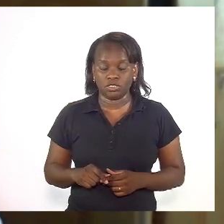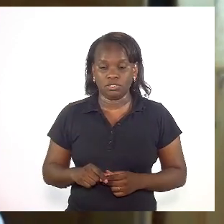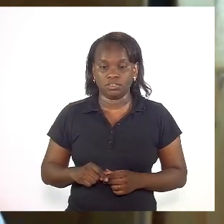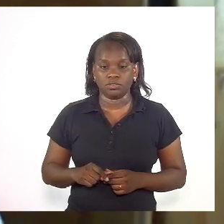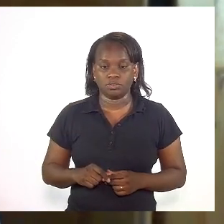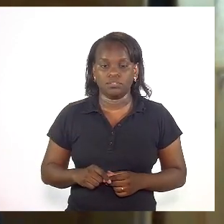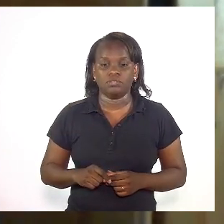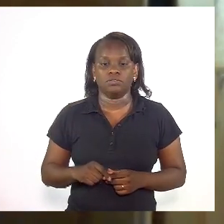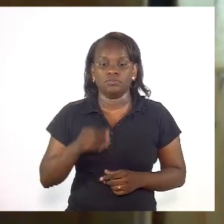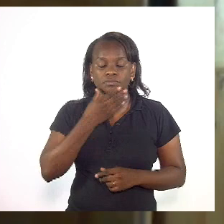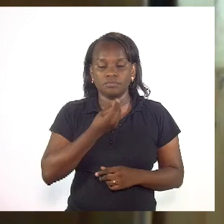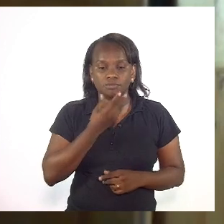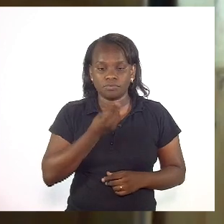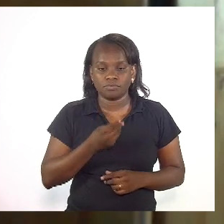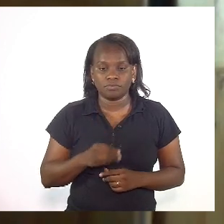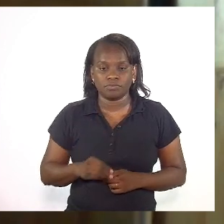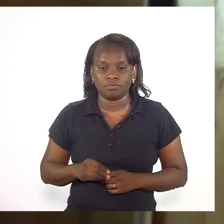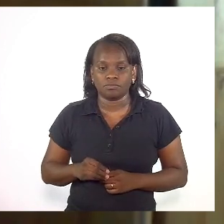o senhor